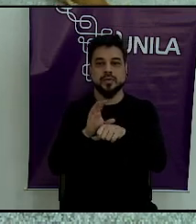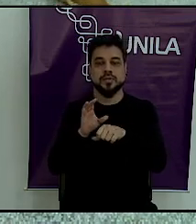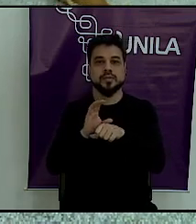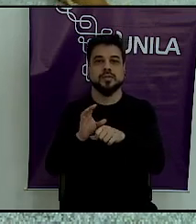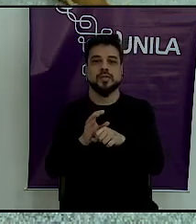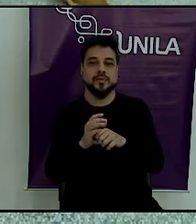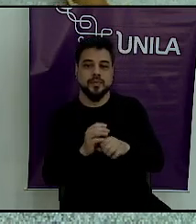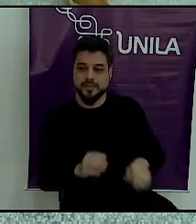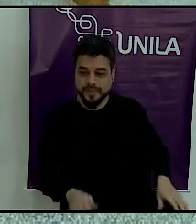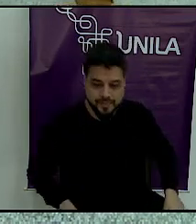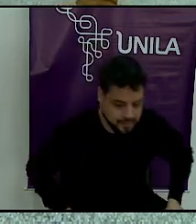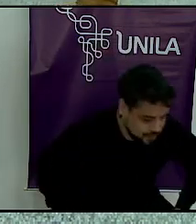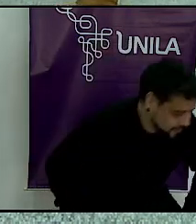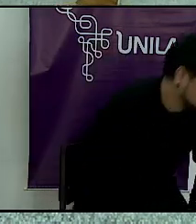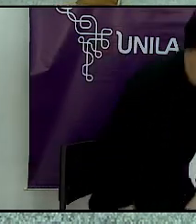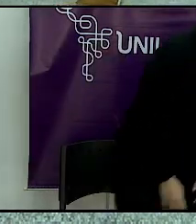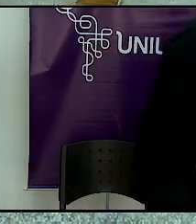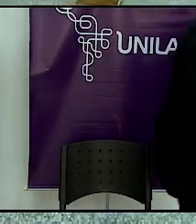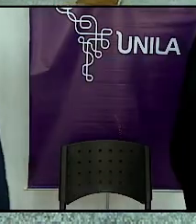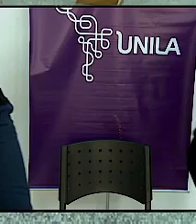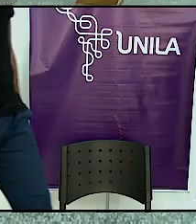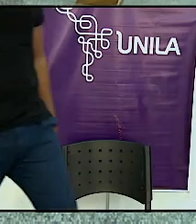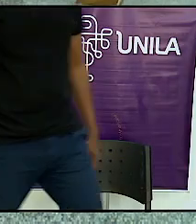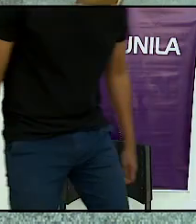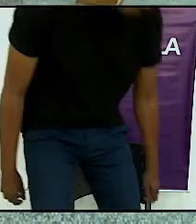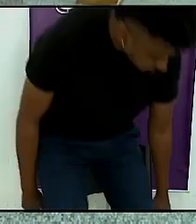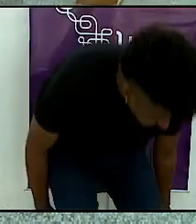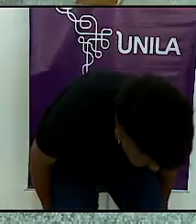e o programa de pós-graduação em Engenharia Civil.